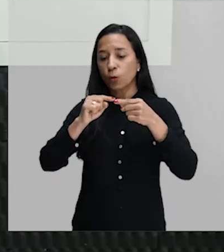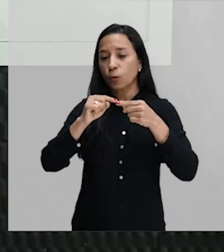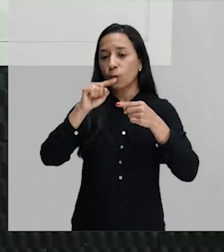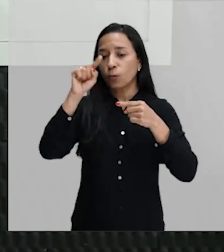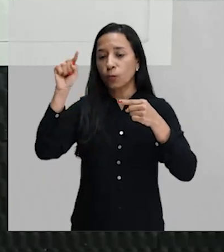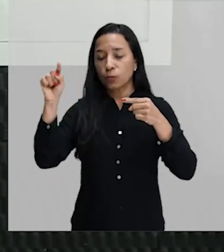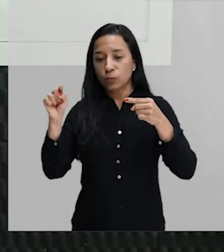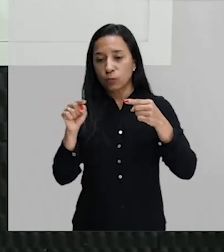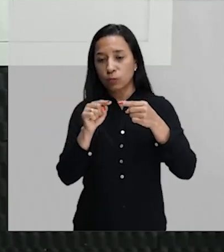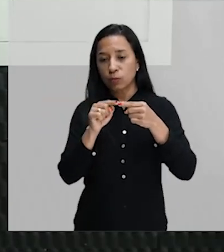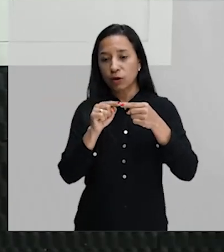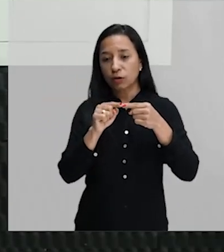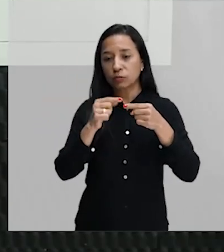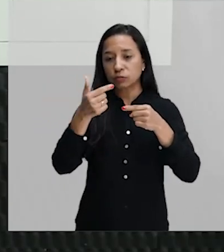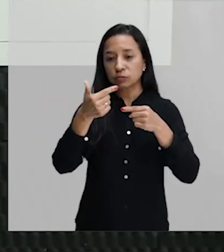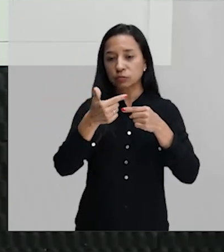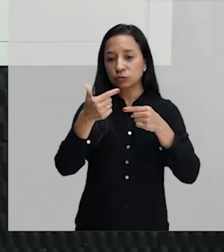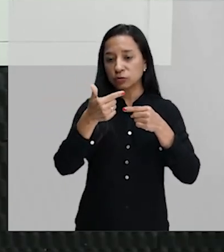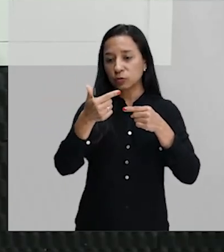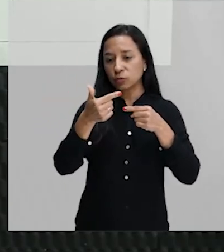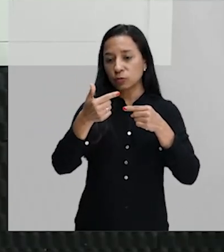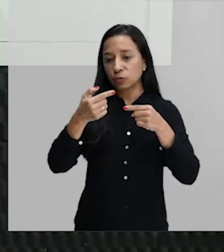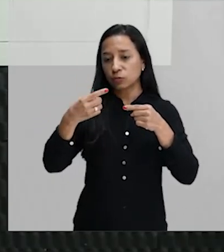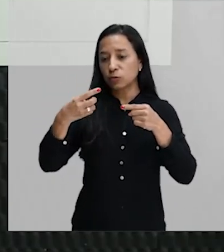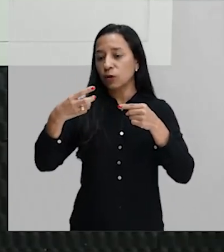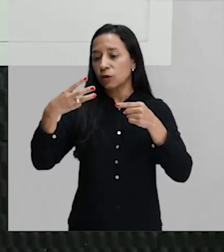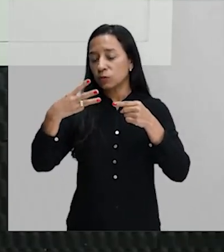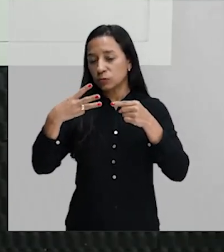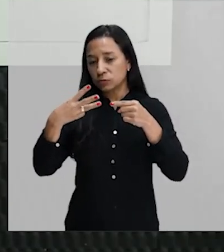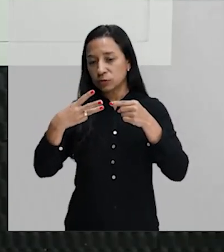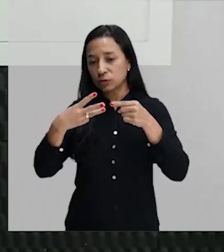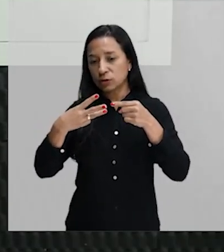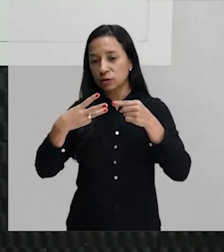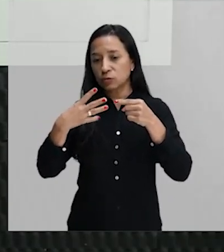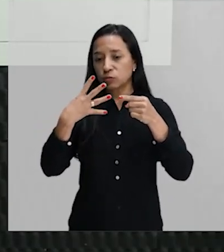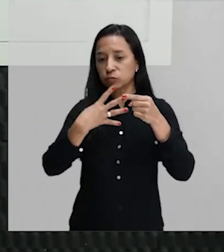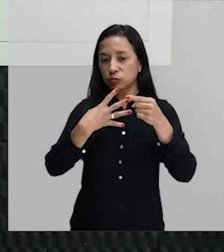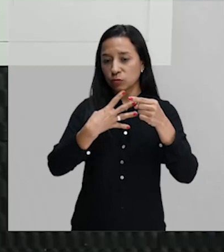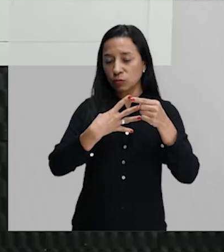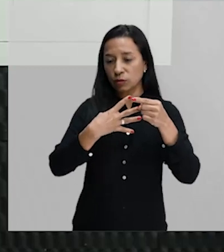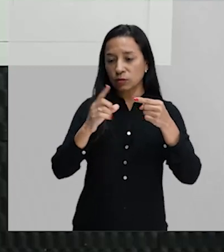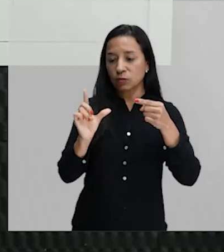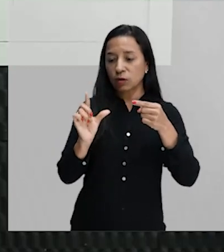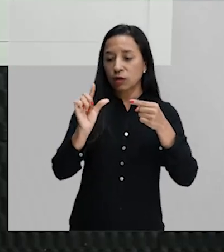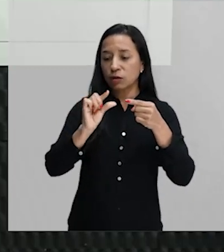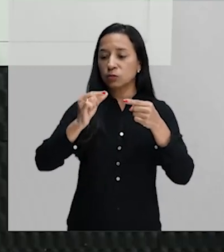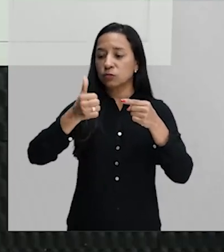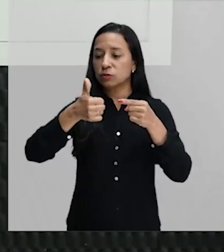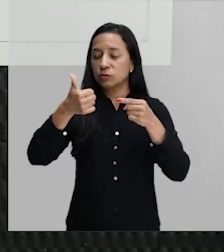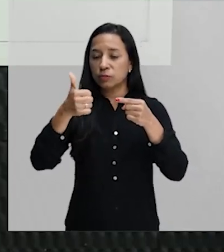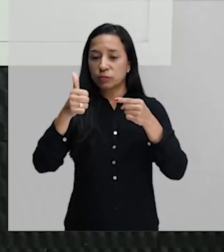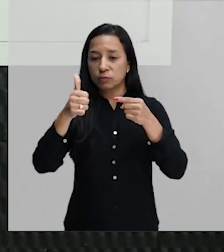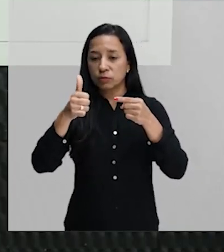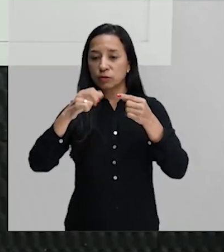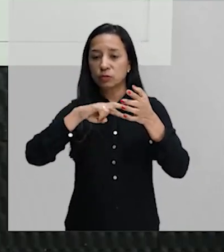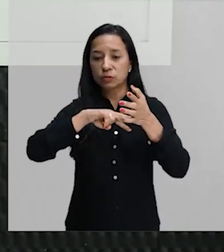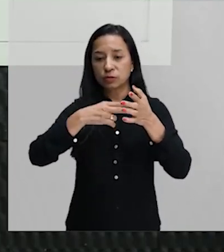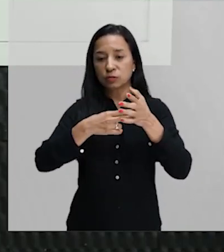aqui, ou no segundo, ou no terceiro, ou no quarto quadrante. Reduzir ao primeiro quadrante